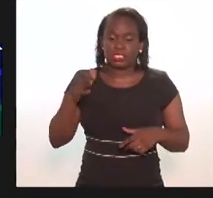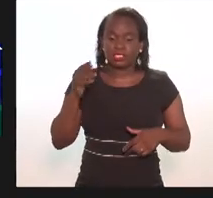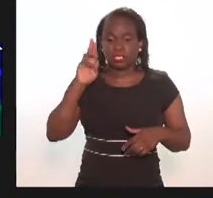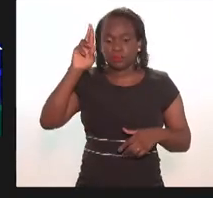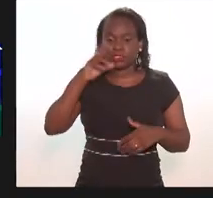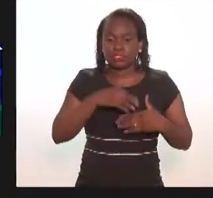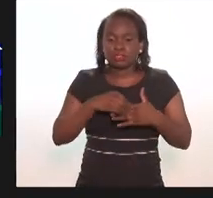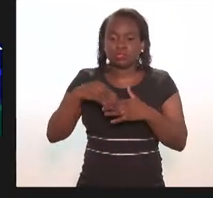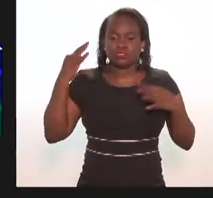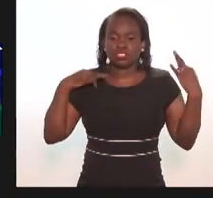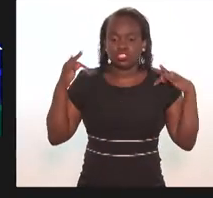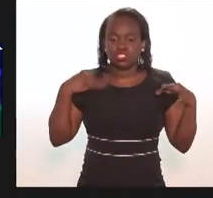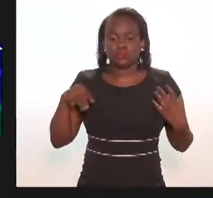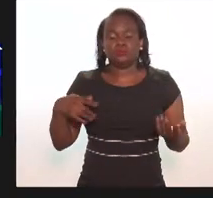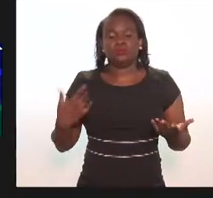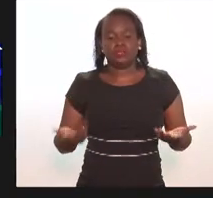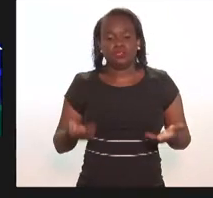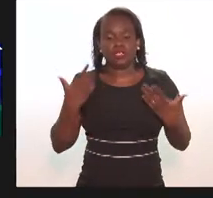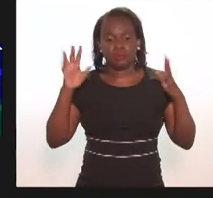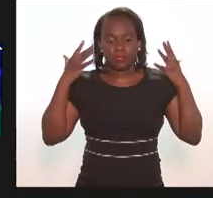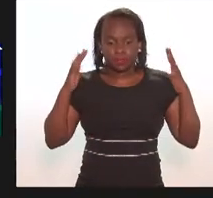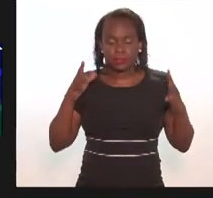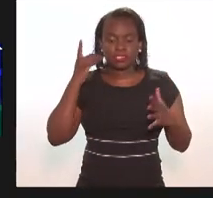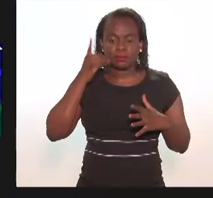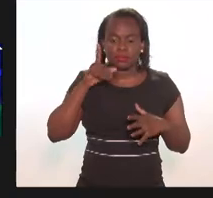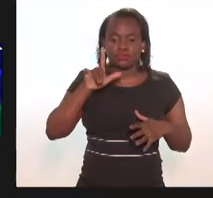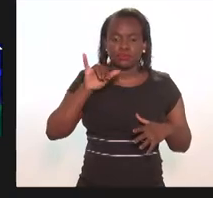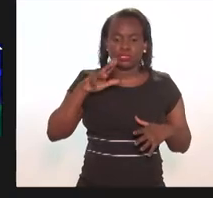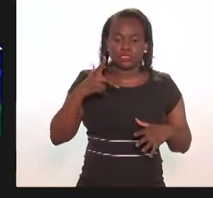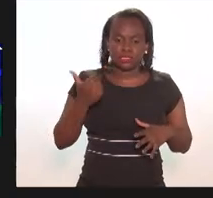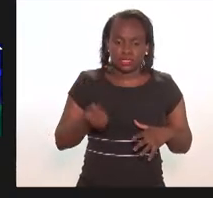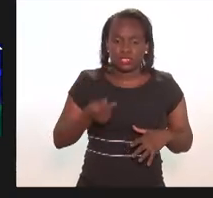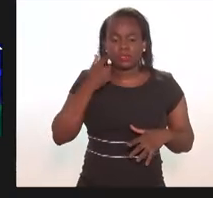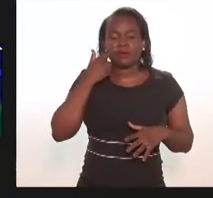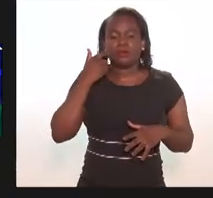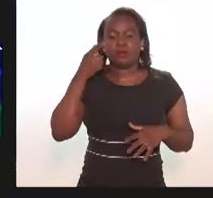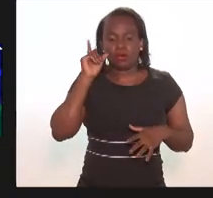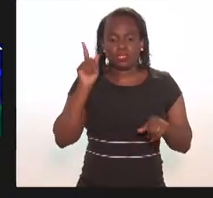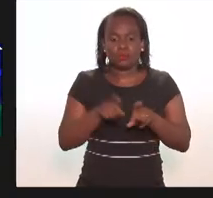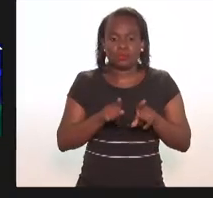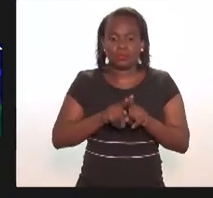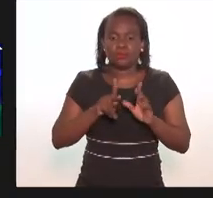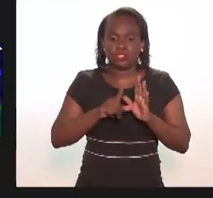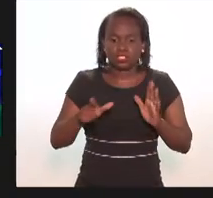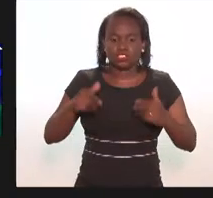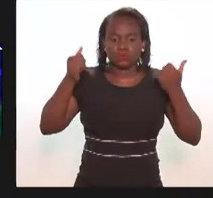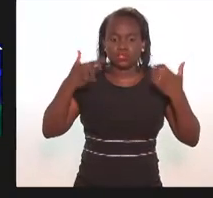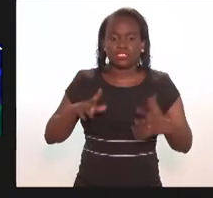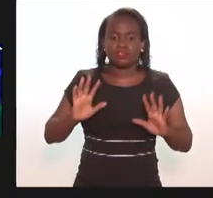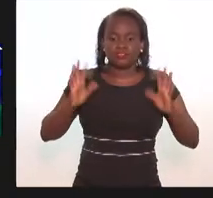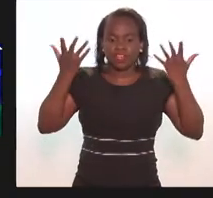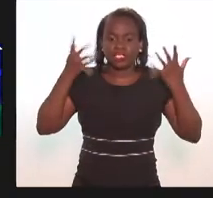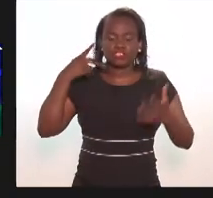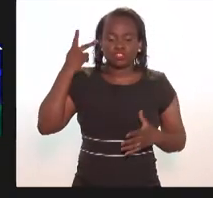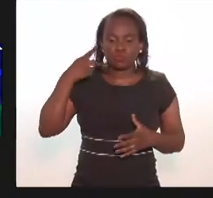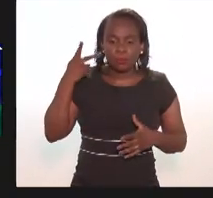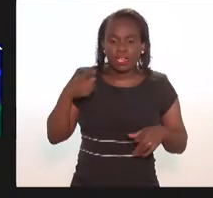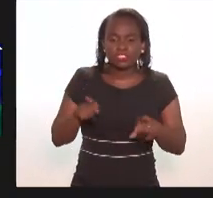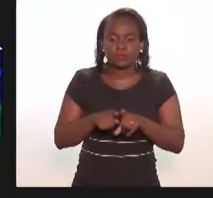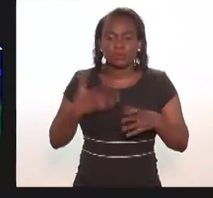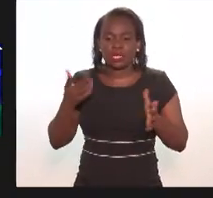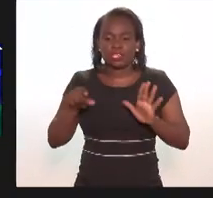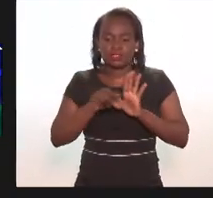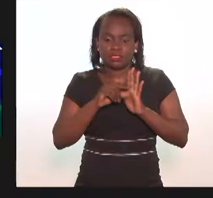turísticos. Então, eu quero parabenizar a deputada Lucinha. Ontem teve também um outro projeto sobre a festa do tomate, que eu também gostaria de pedir